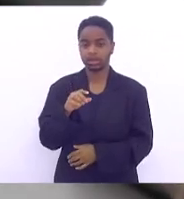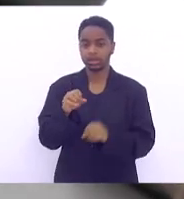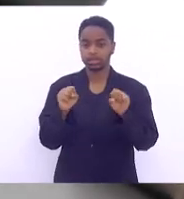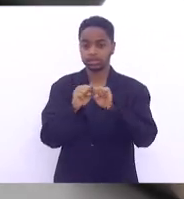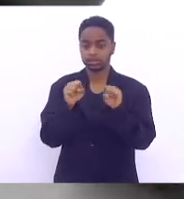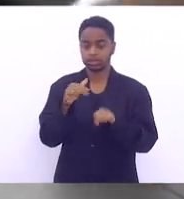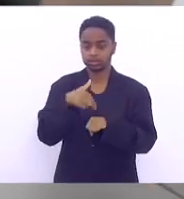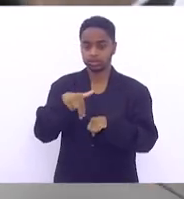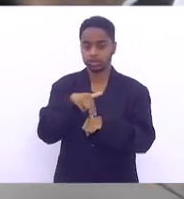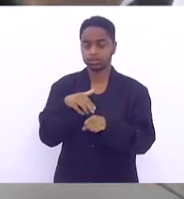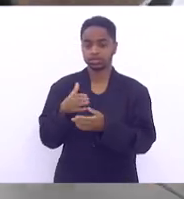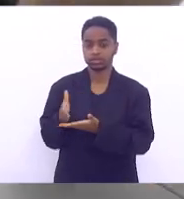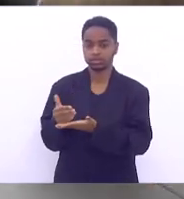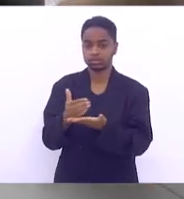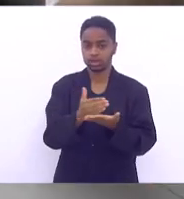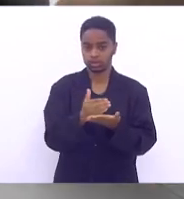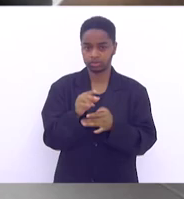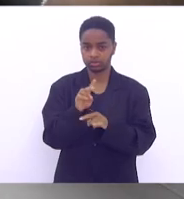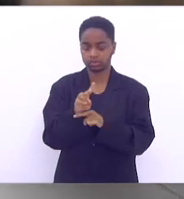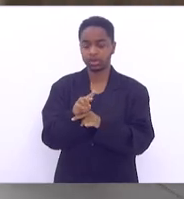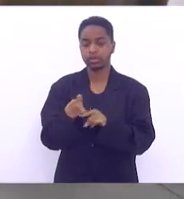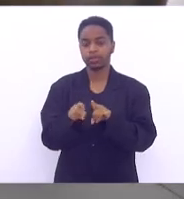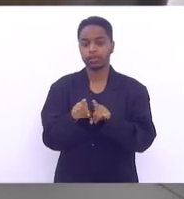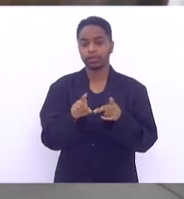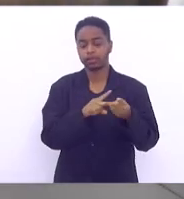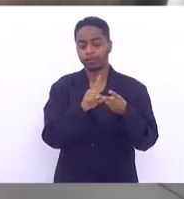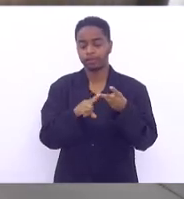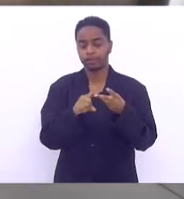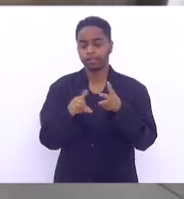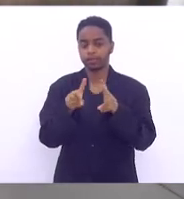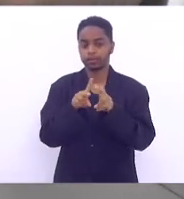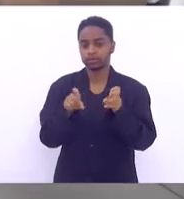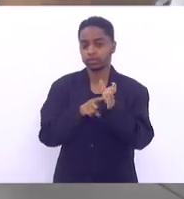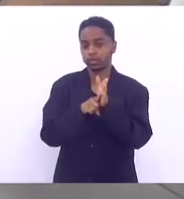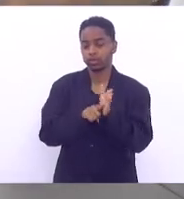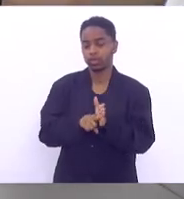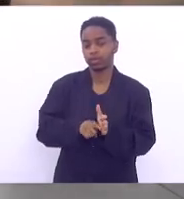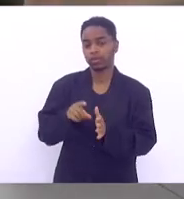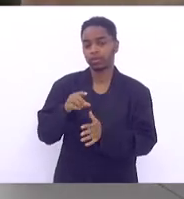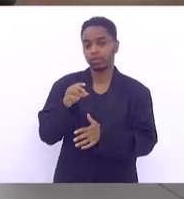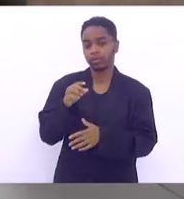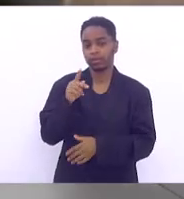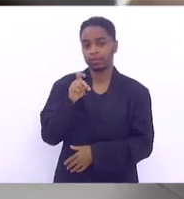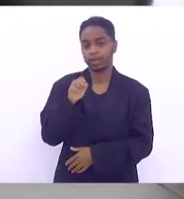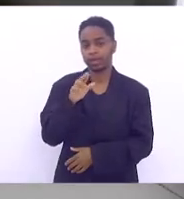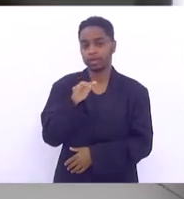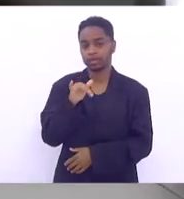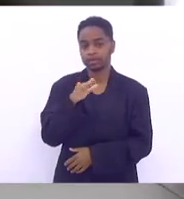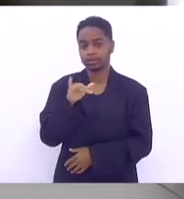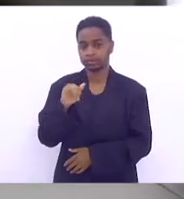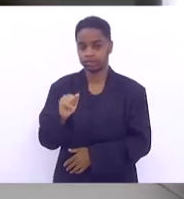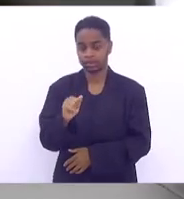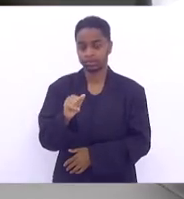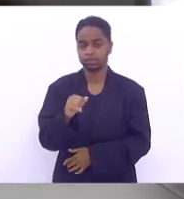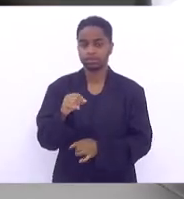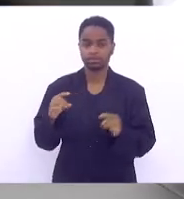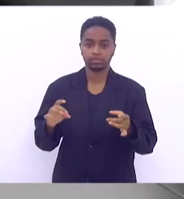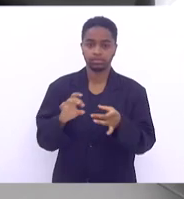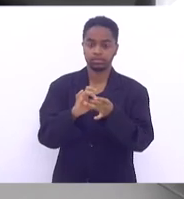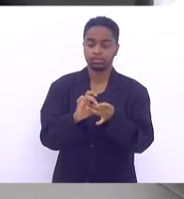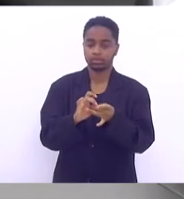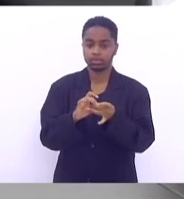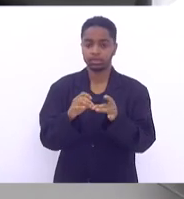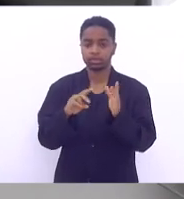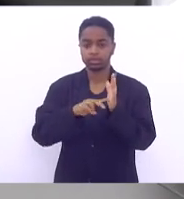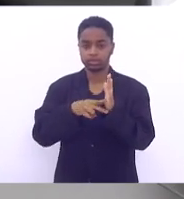Conservação, e o outro é um projeto sobre perícia, que foi objeto de entendimento entre sindicatos peritos